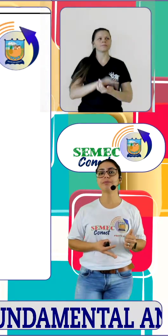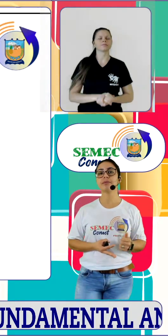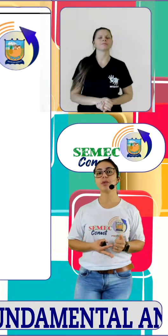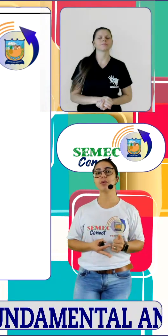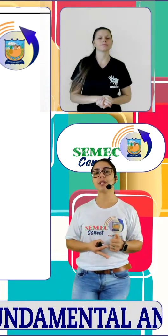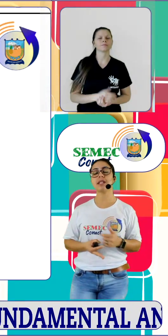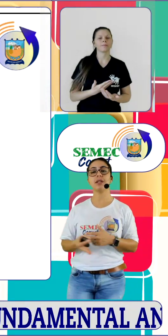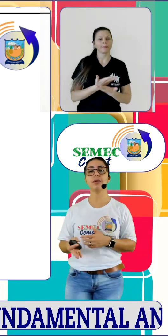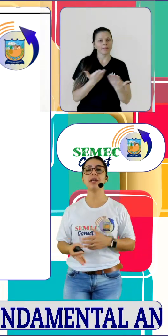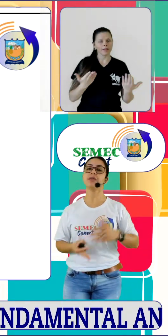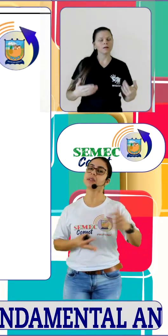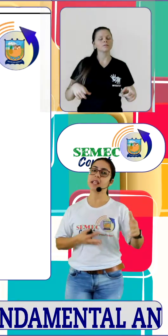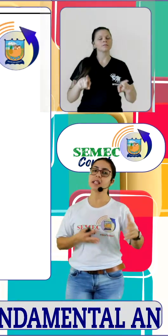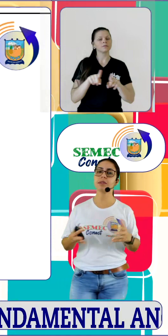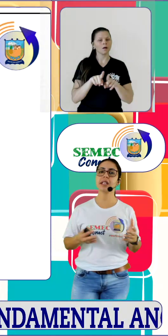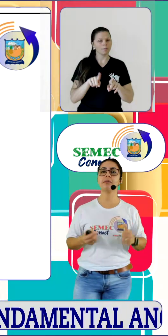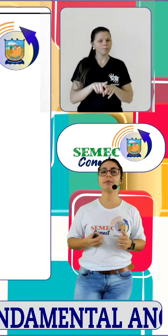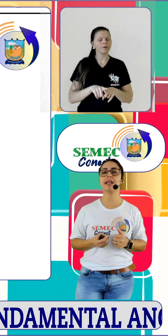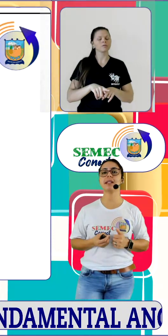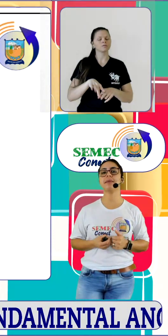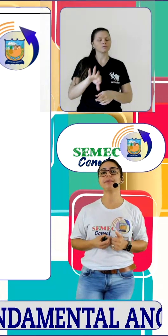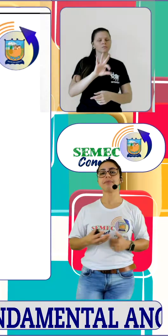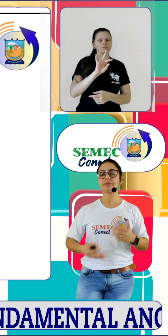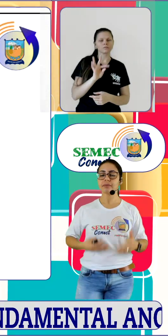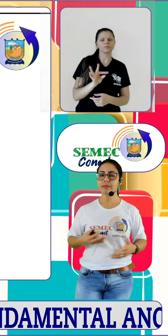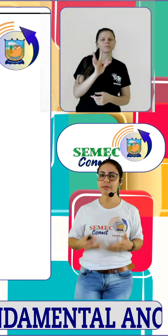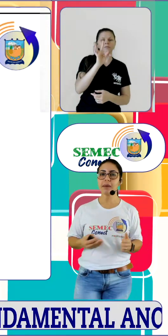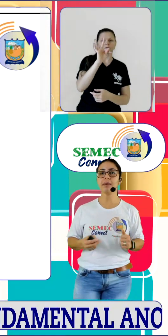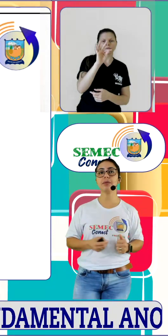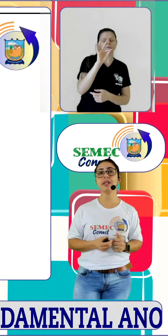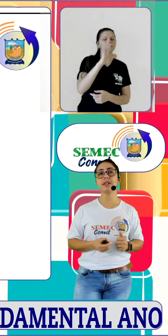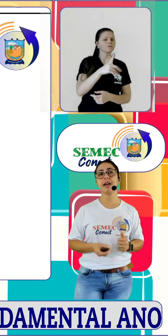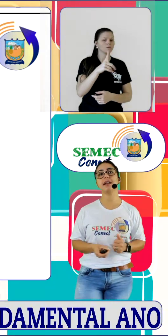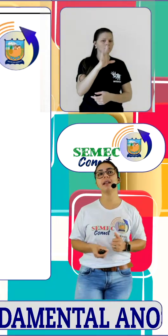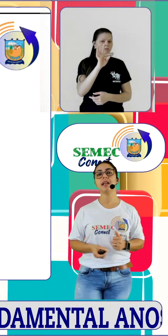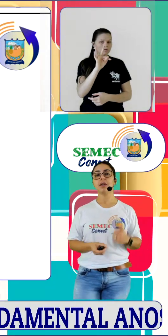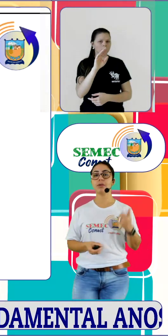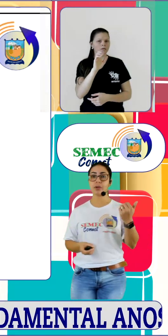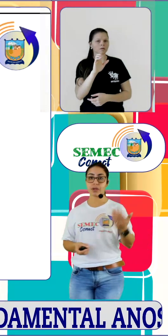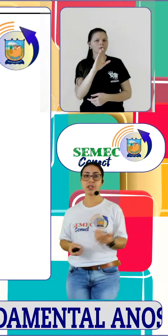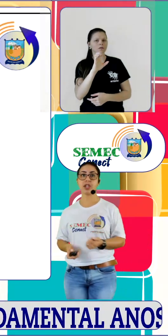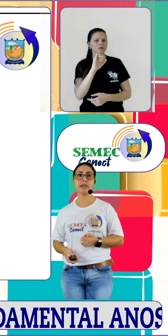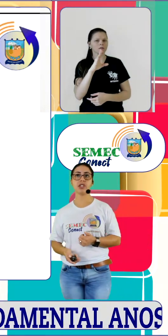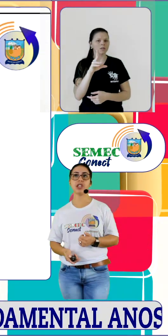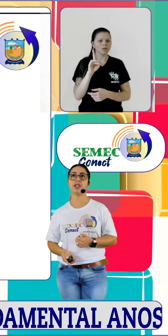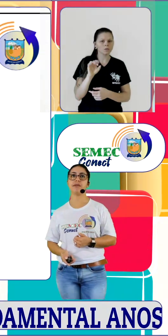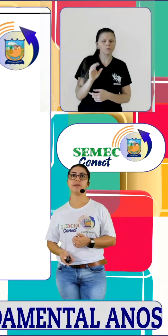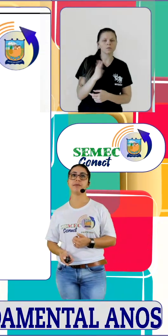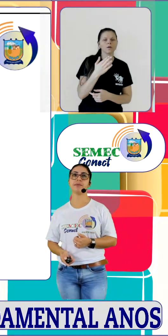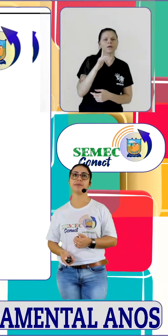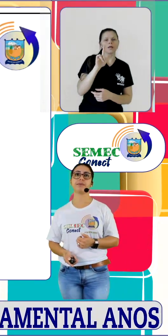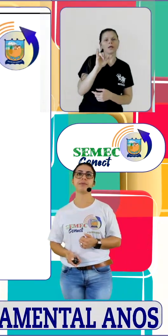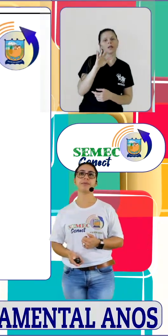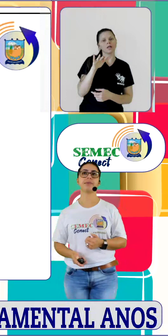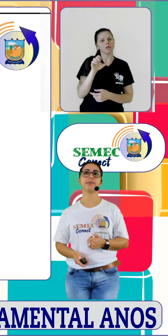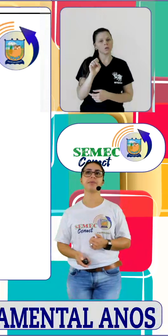questão do tecido liso que é responsável por essa manutenção aí do nosso sistema digestivo.